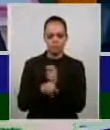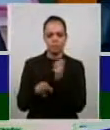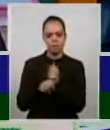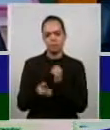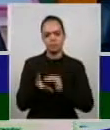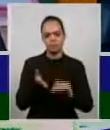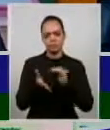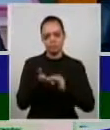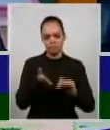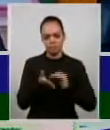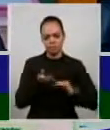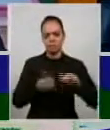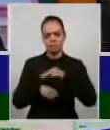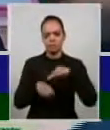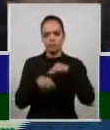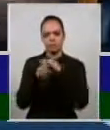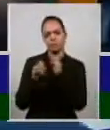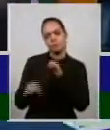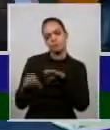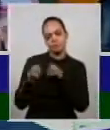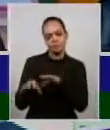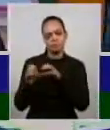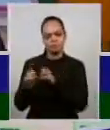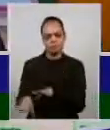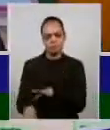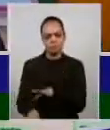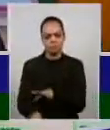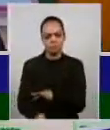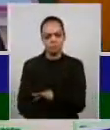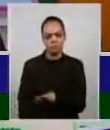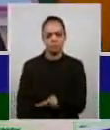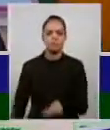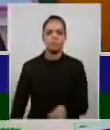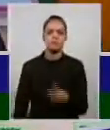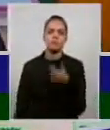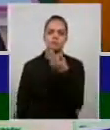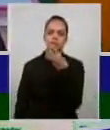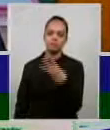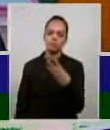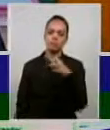no orçamento da Secretaria Municipal de Educação.